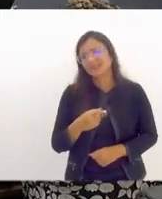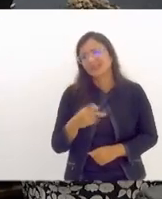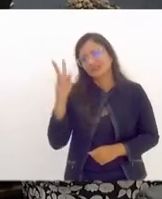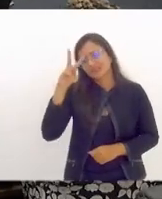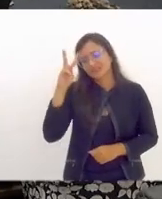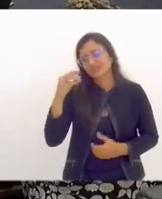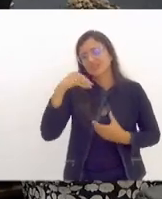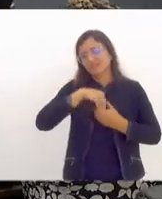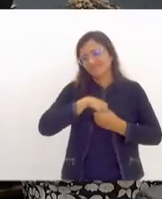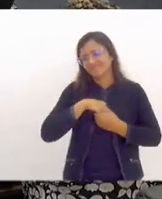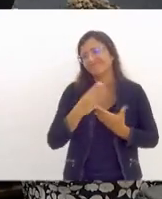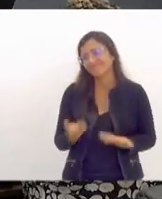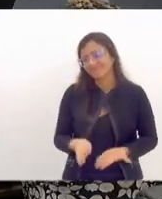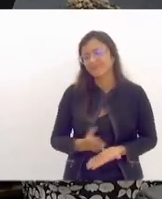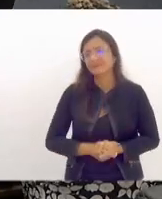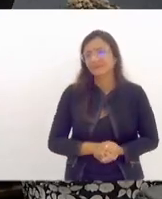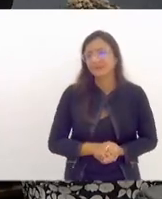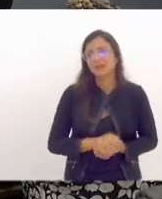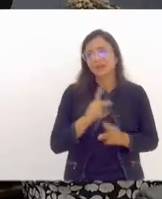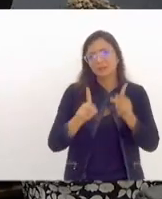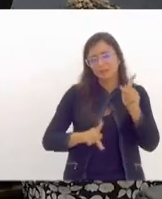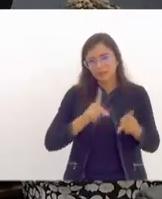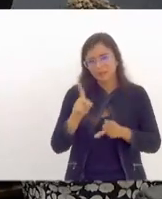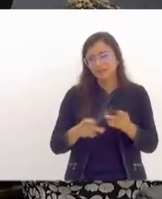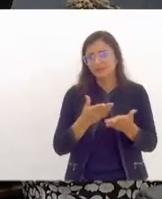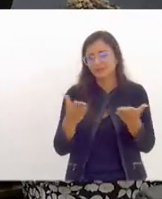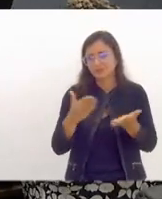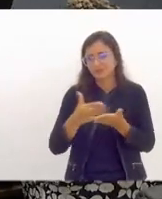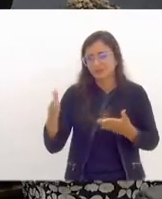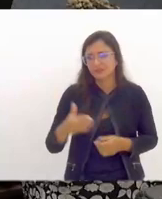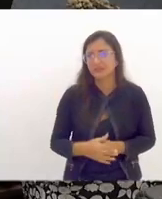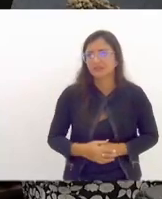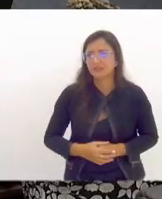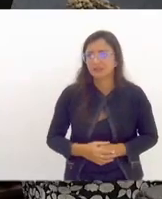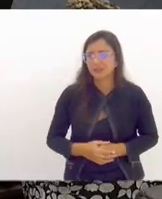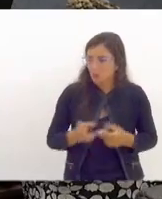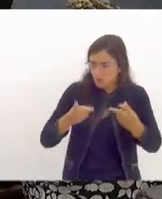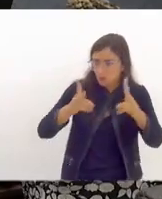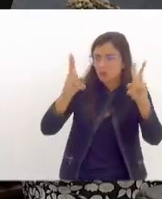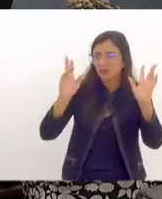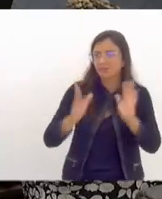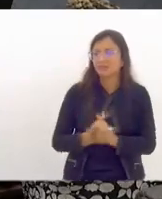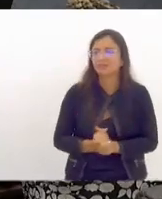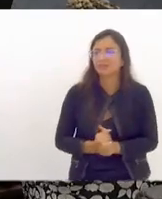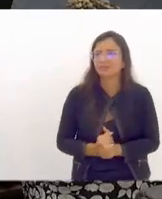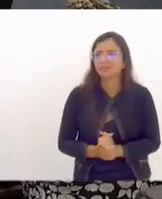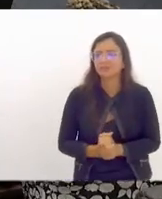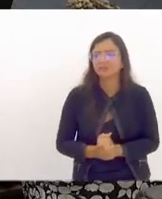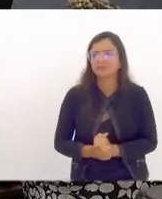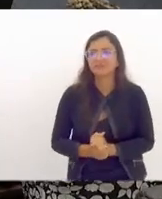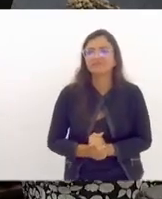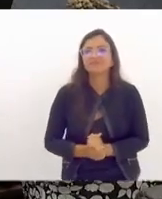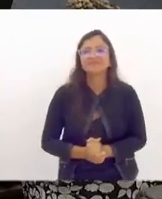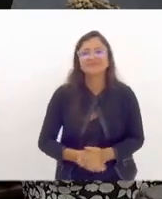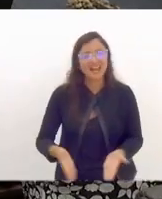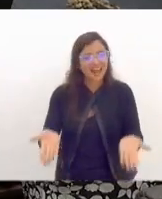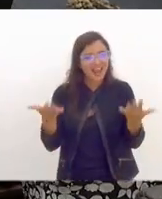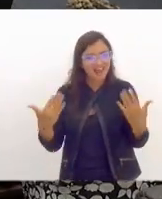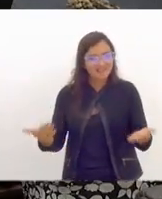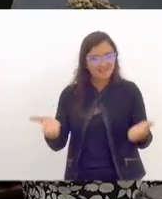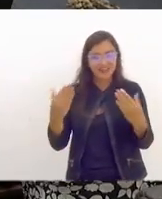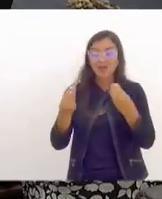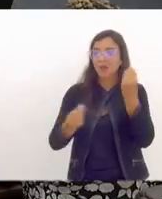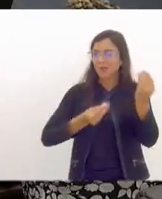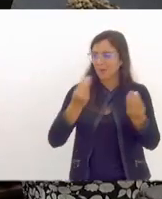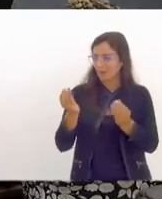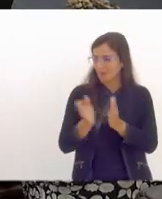na nossa essência que digam os povos originários mas somente seguirmos e o nome então para ajudar um pouco